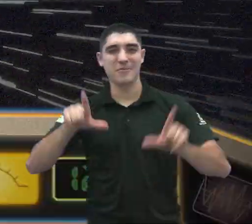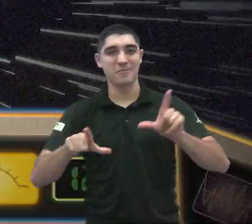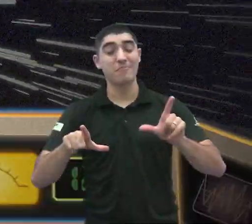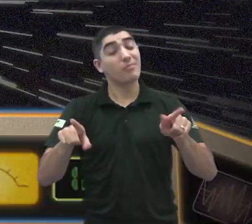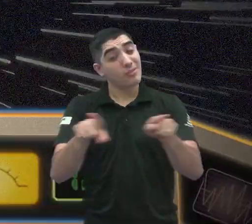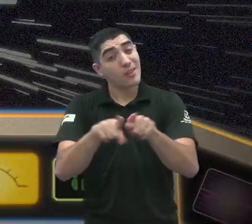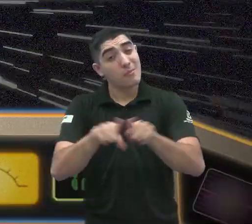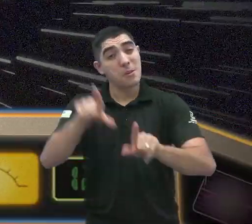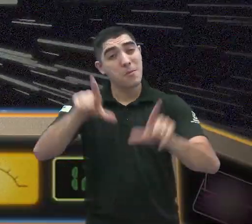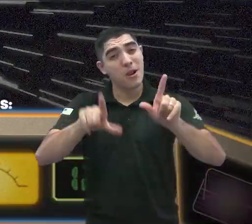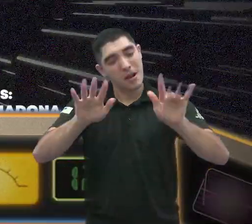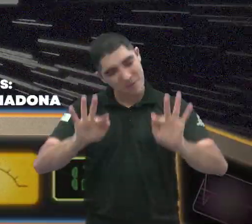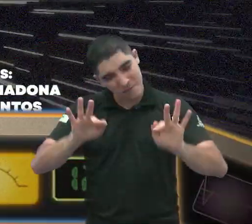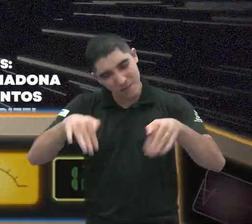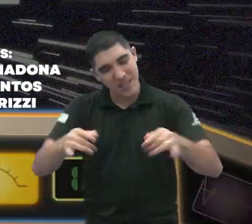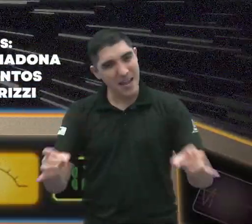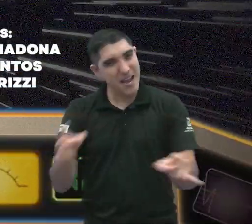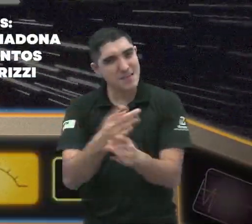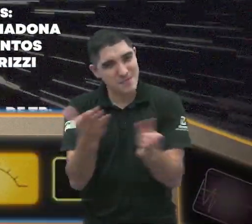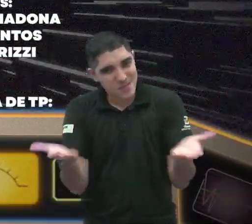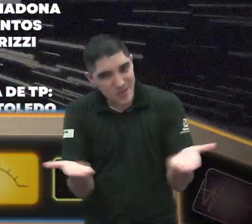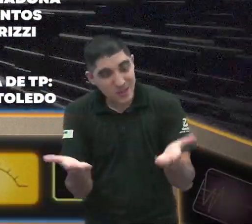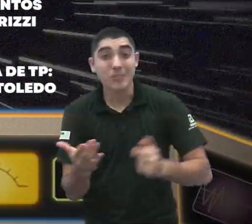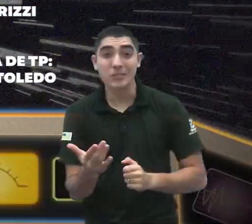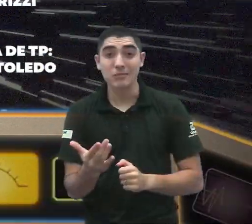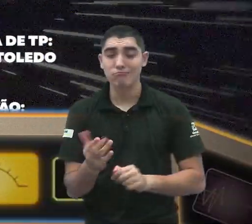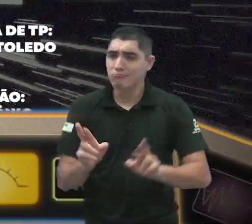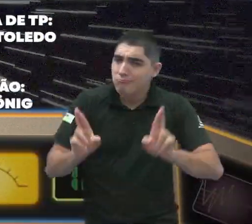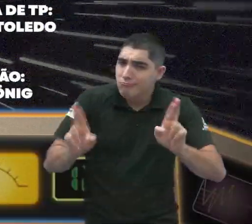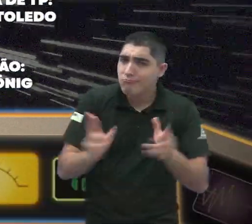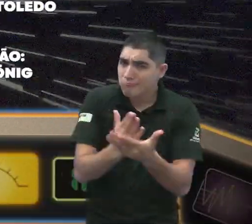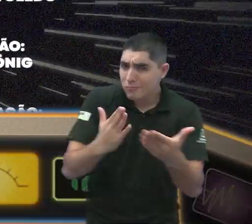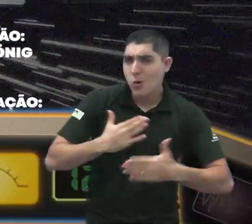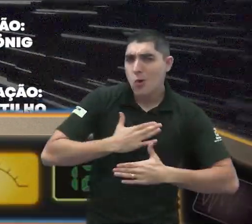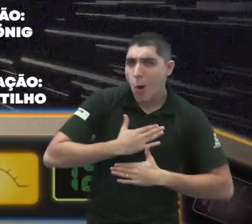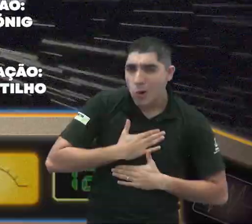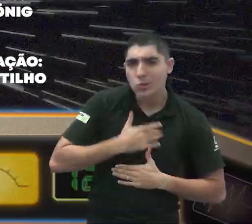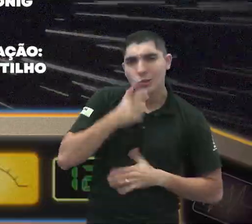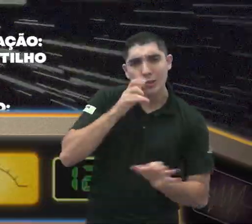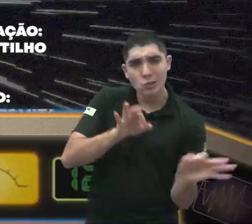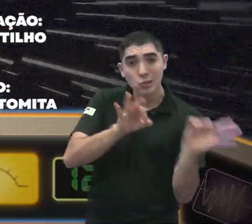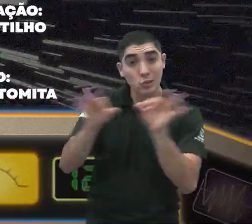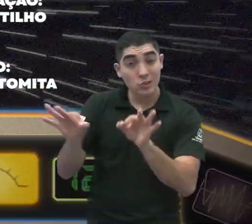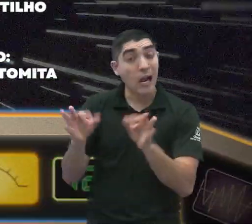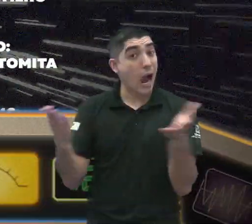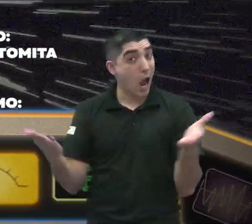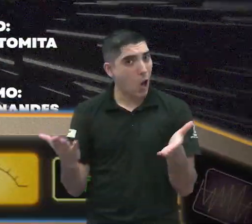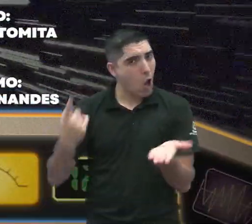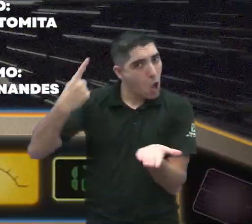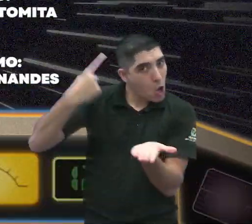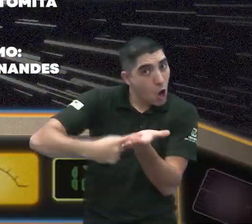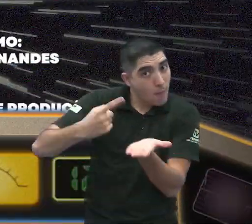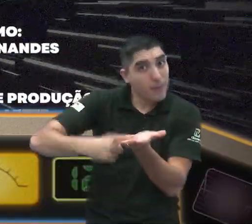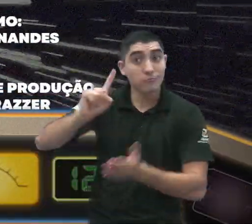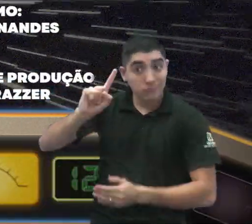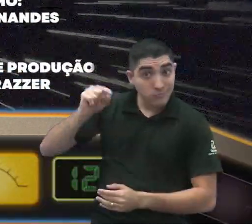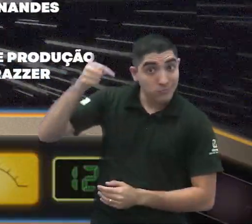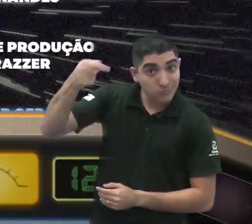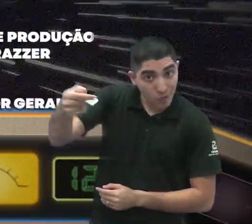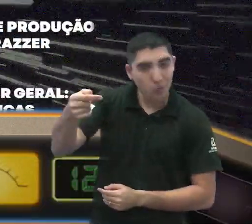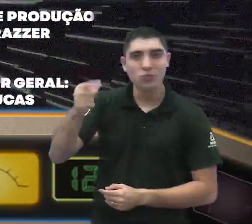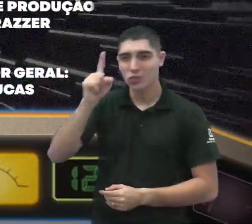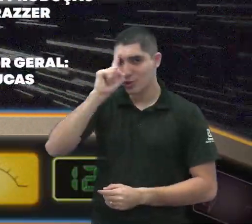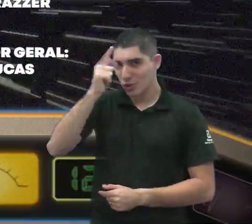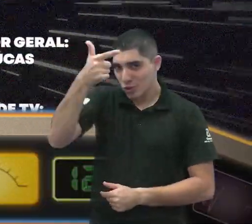E chegamos ao fim de mais uma viagem pelo tempo. Espero que você tenha gostado e fica aqui meu convite para embarcar com a